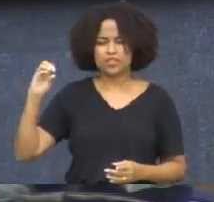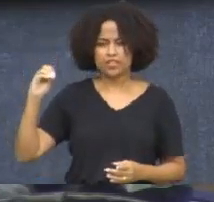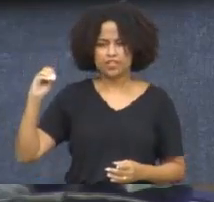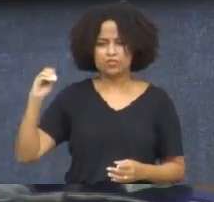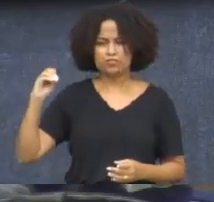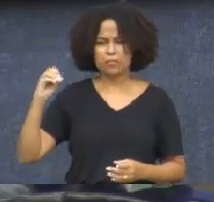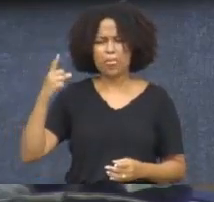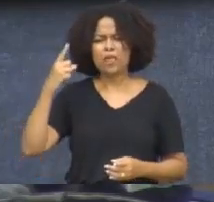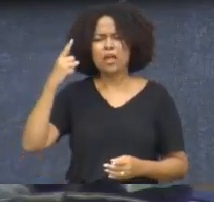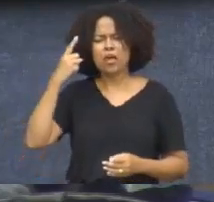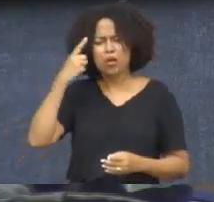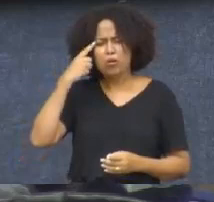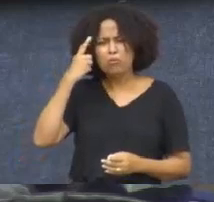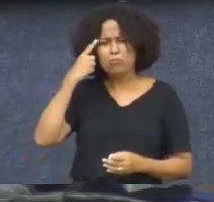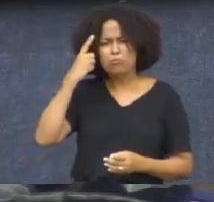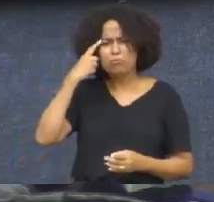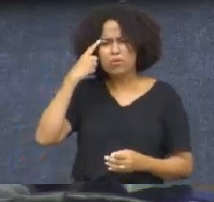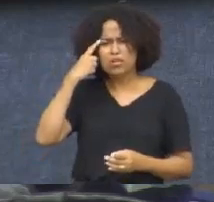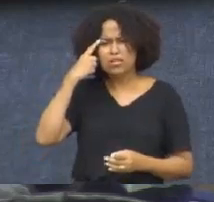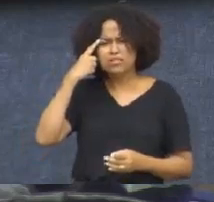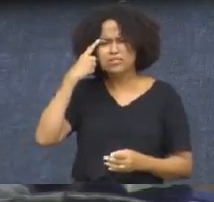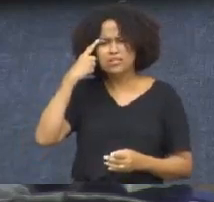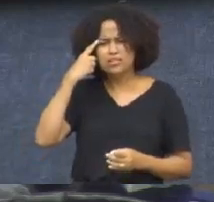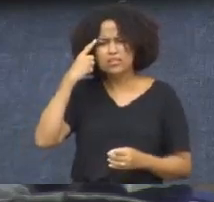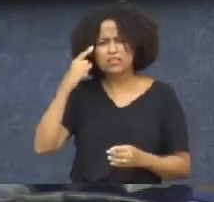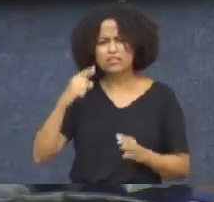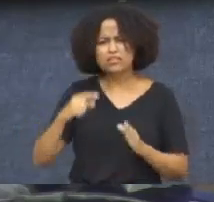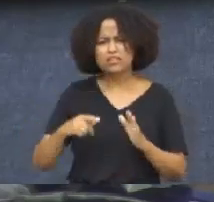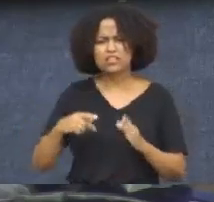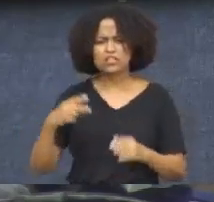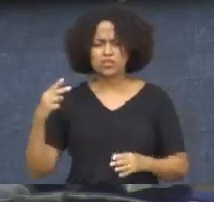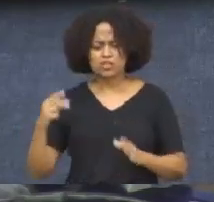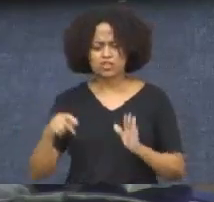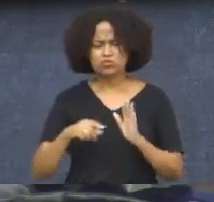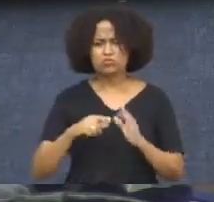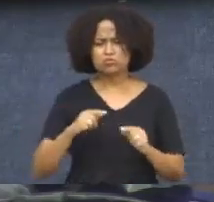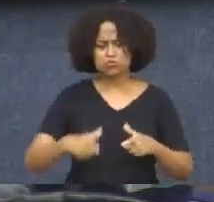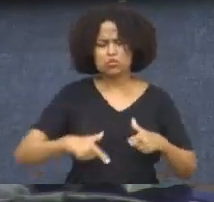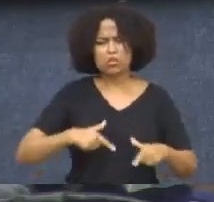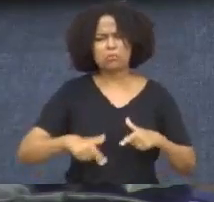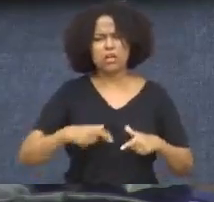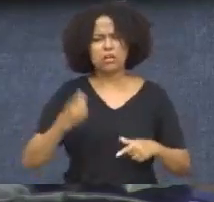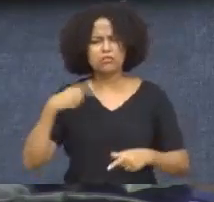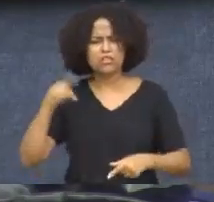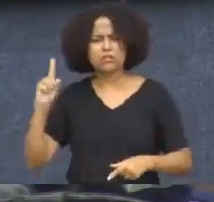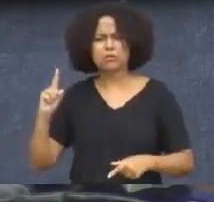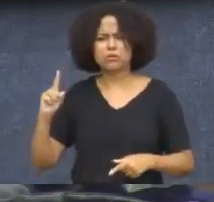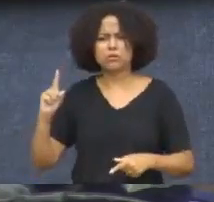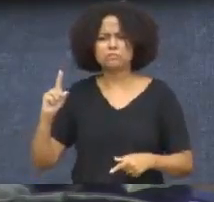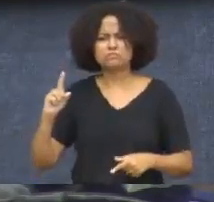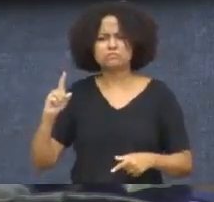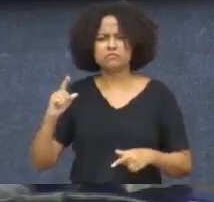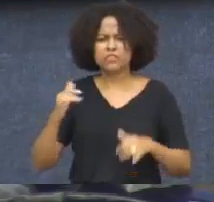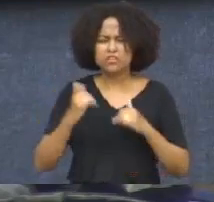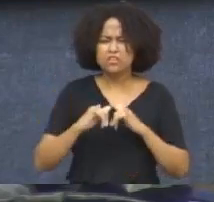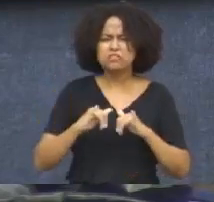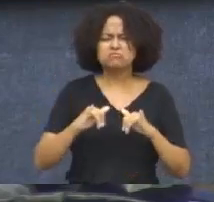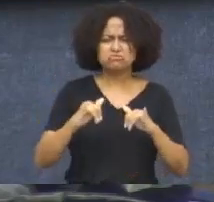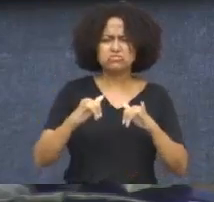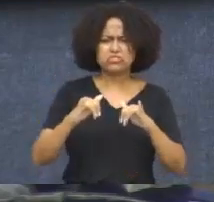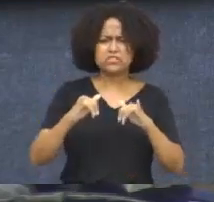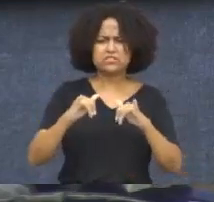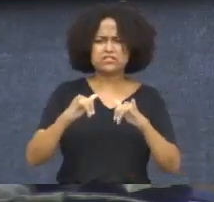anterior. E o Marechal Manuel Luiz Osório, Marquês do Herval, disse a sua simbólica frase: